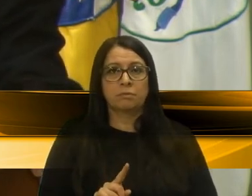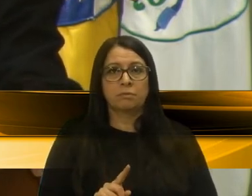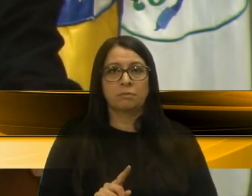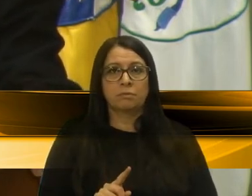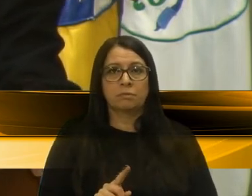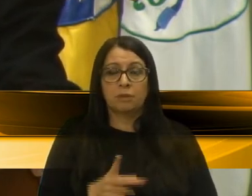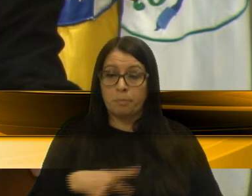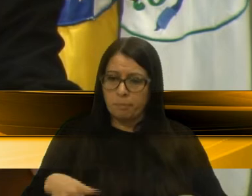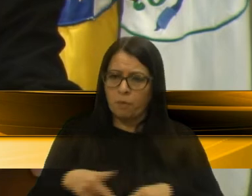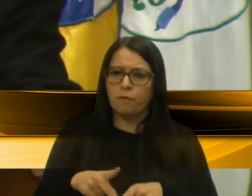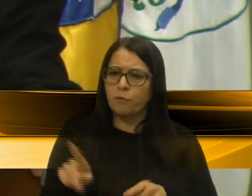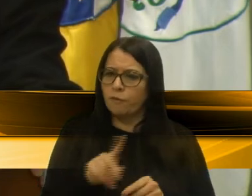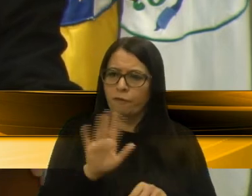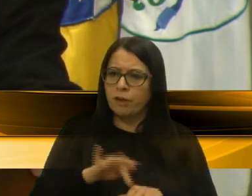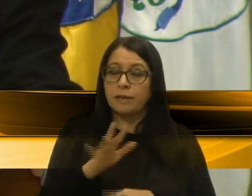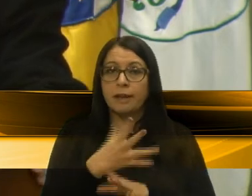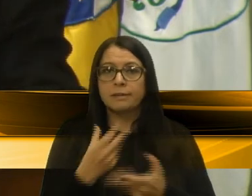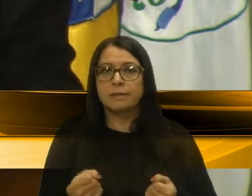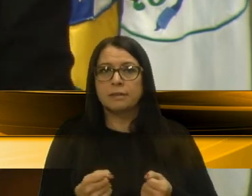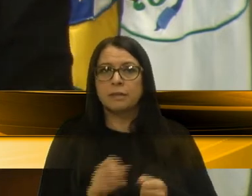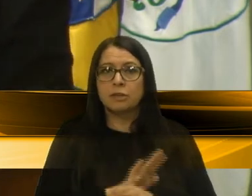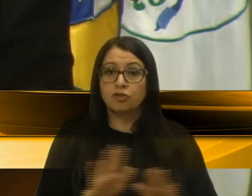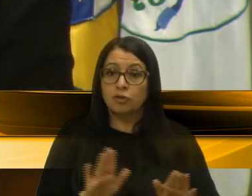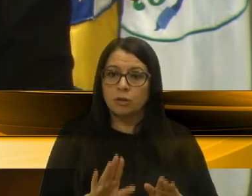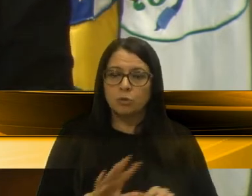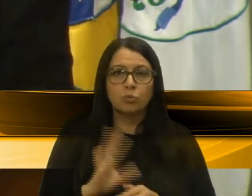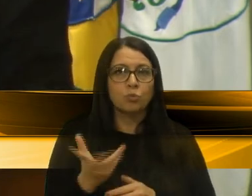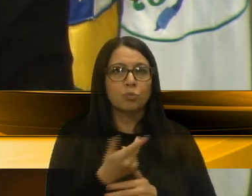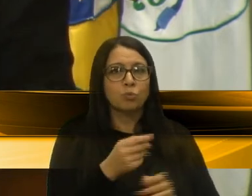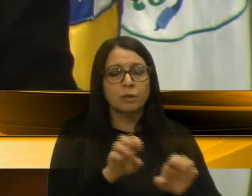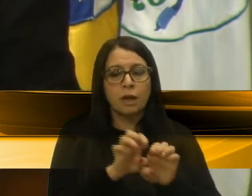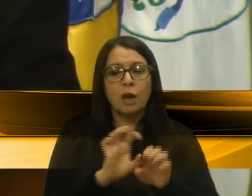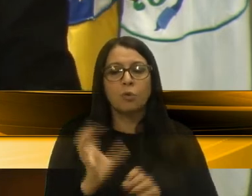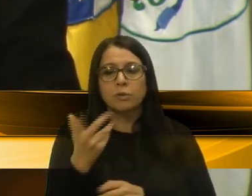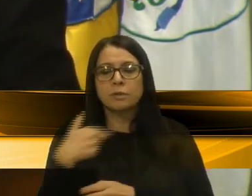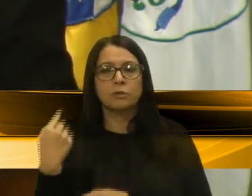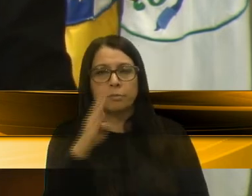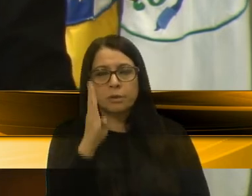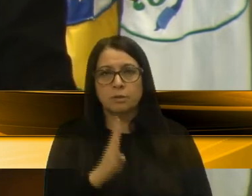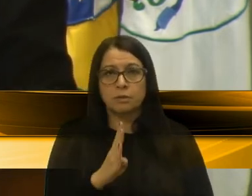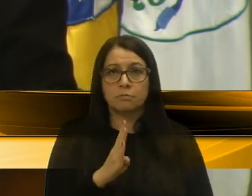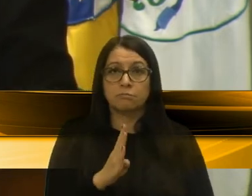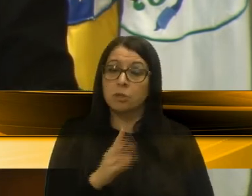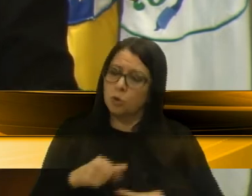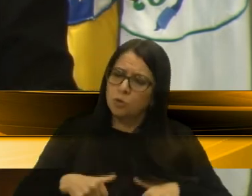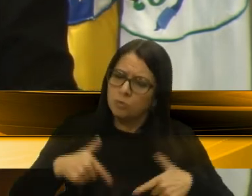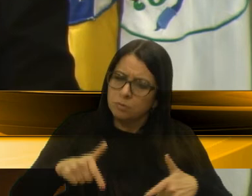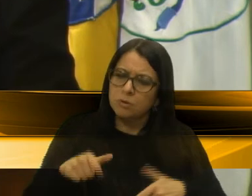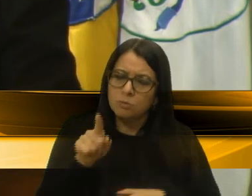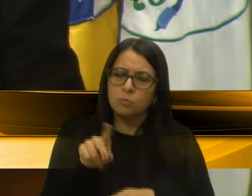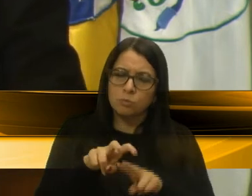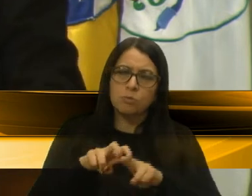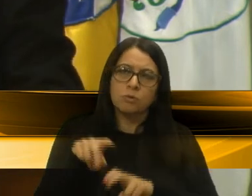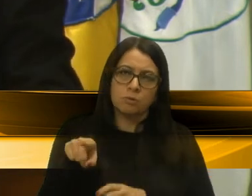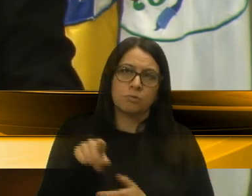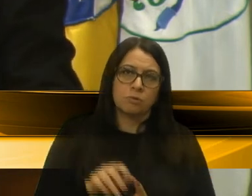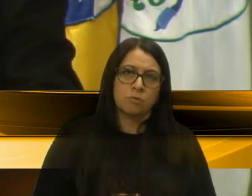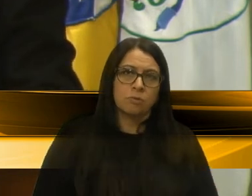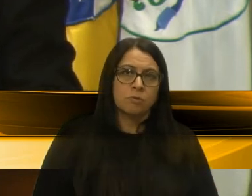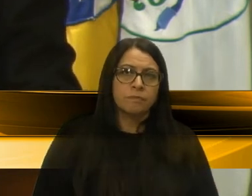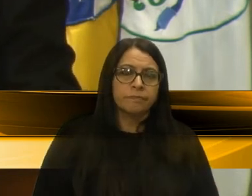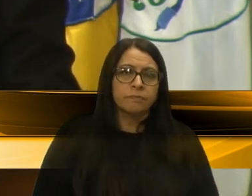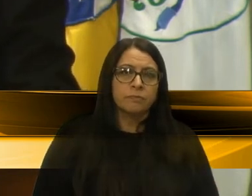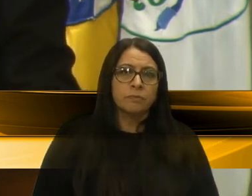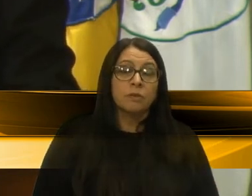há de se revoltar, né? E jogar abaixo todas essas estruturas. E lutamos por isso, lutamos por isso.